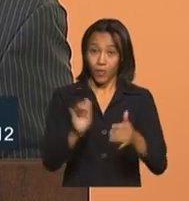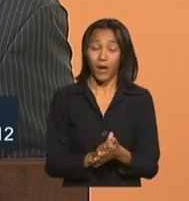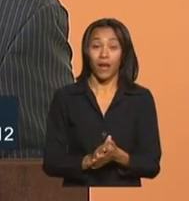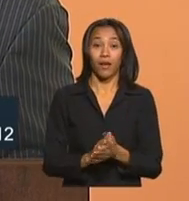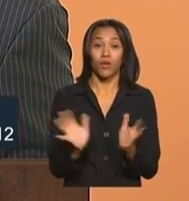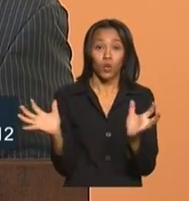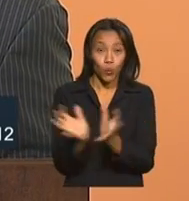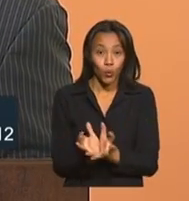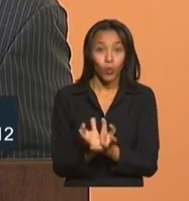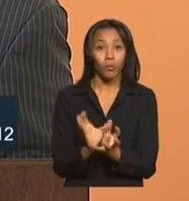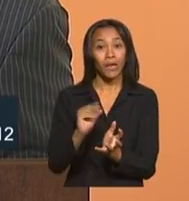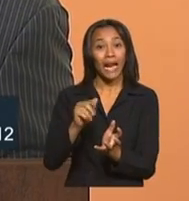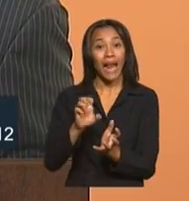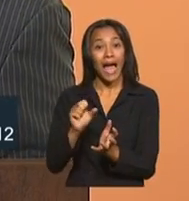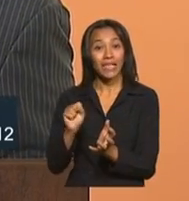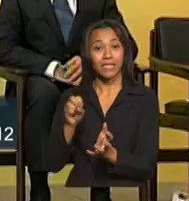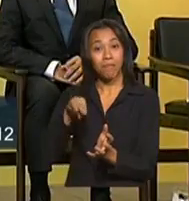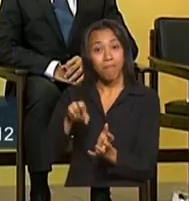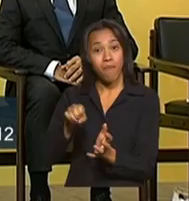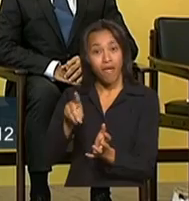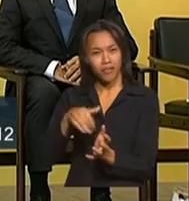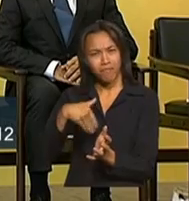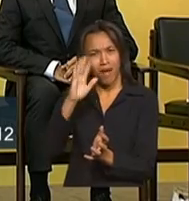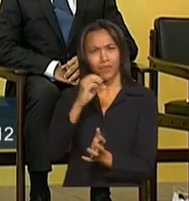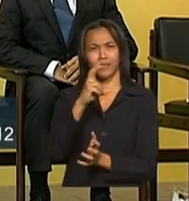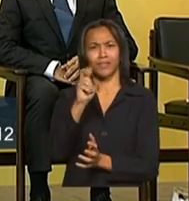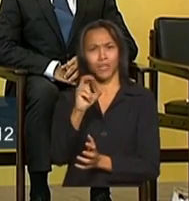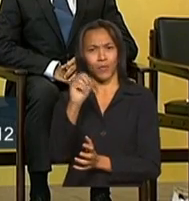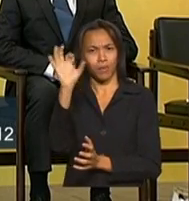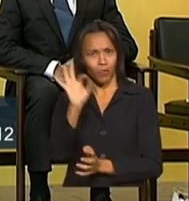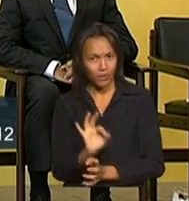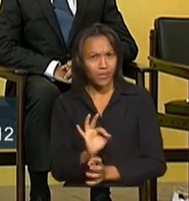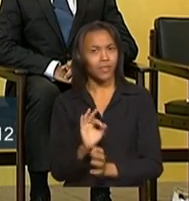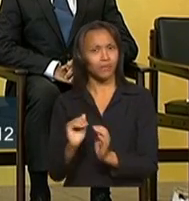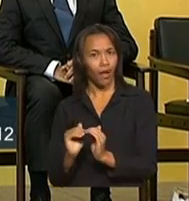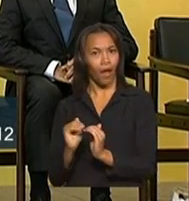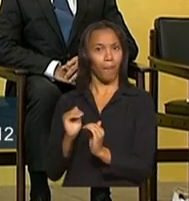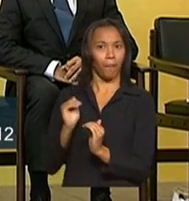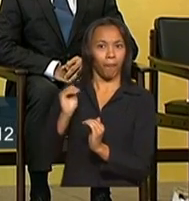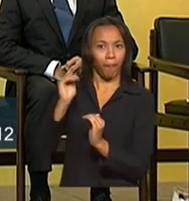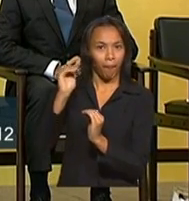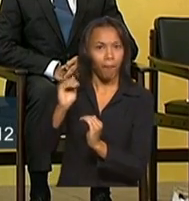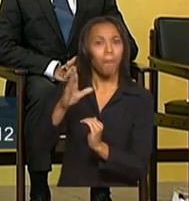média representando mais de 50% da nossa população.